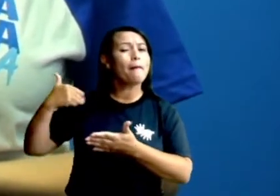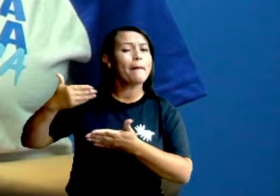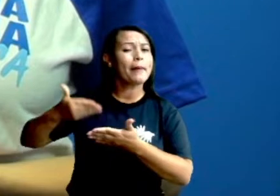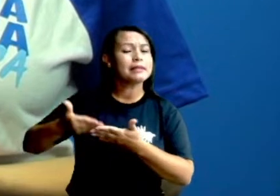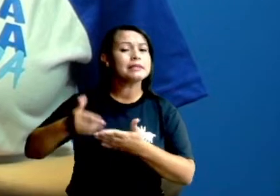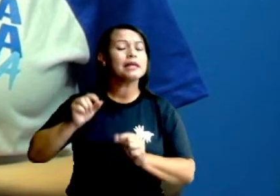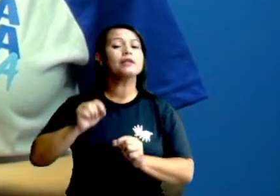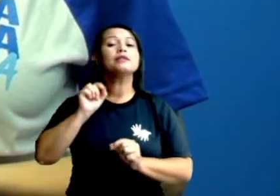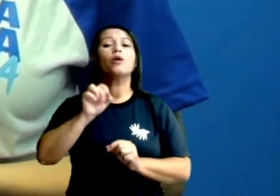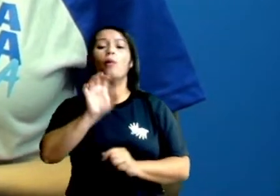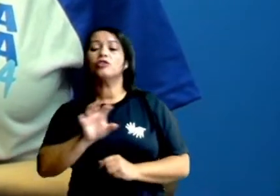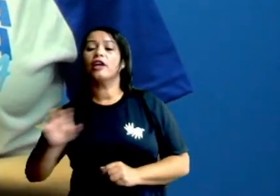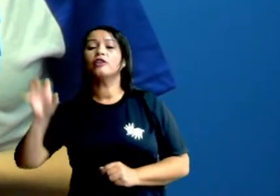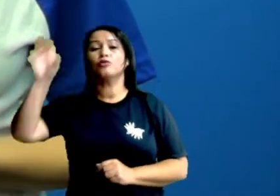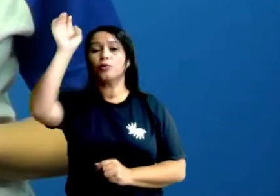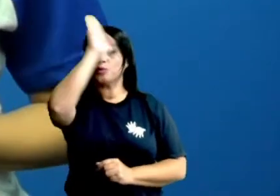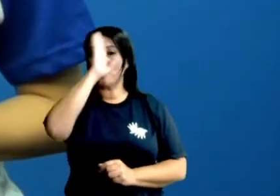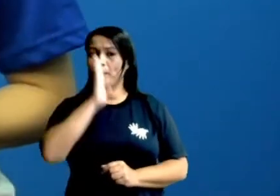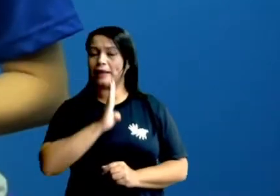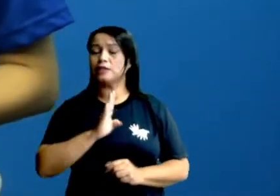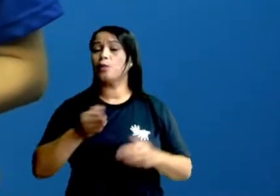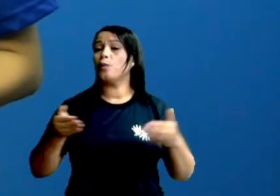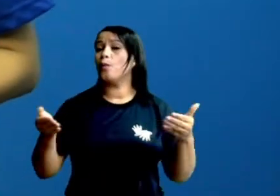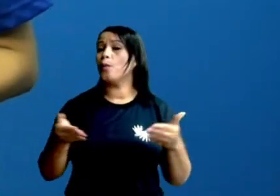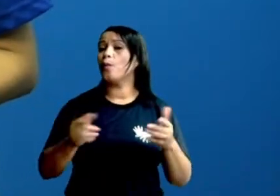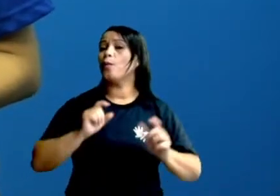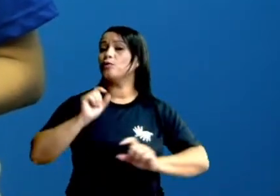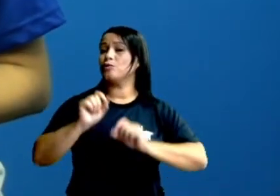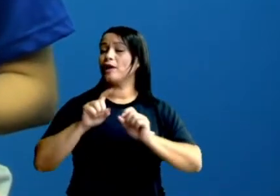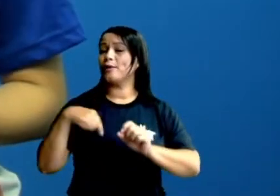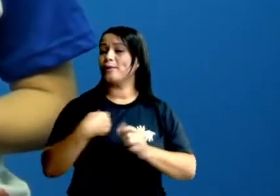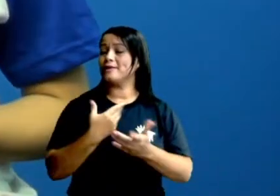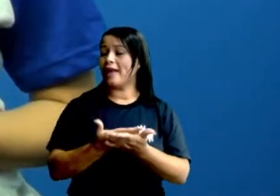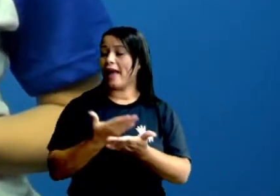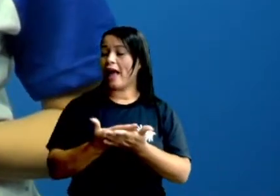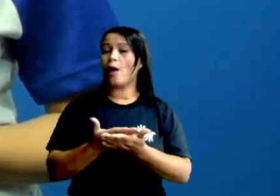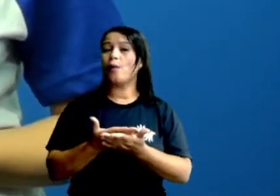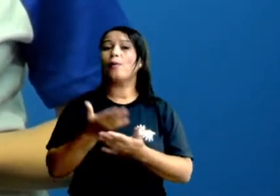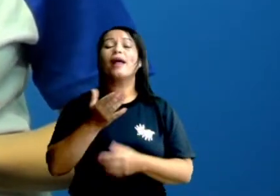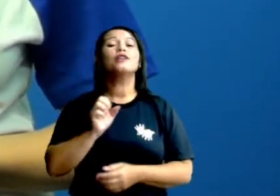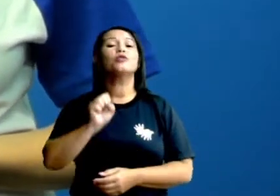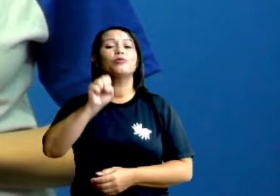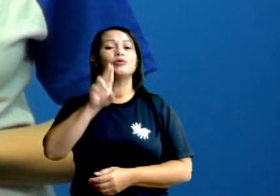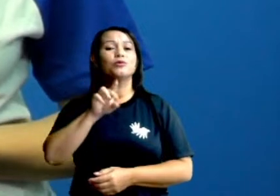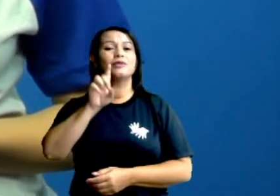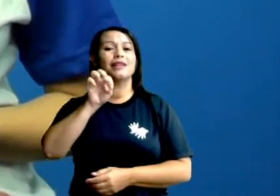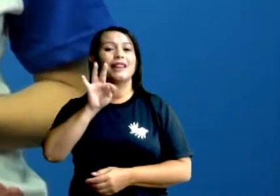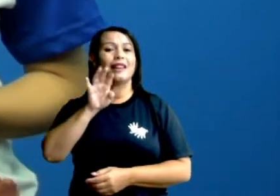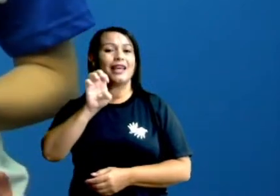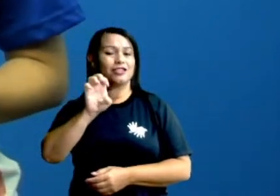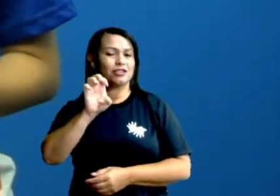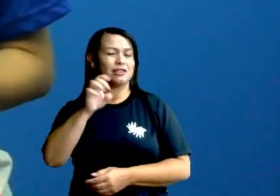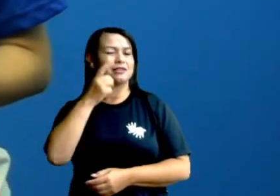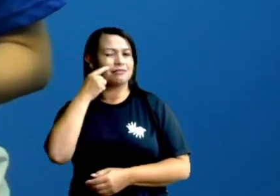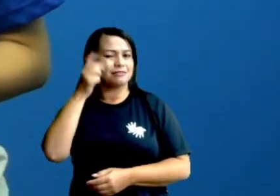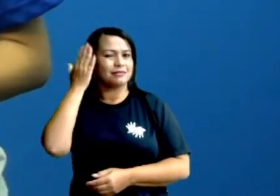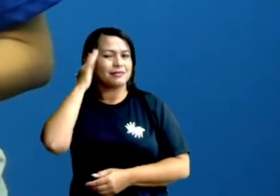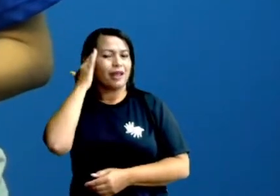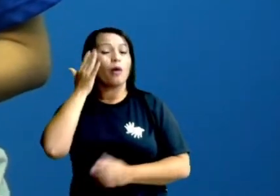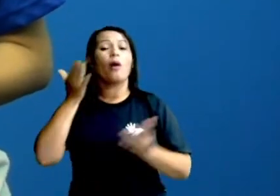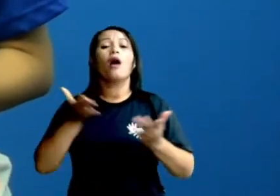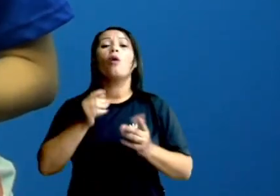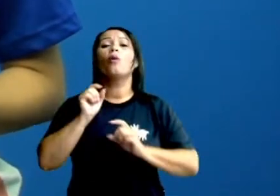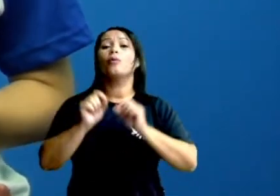que são as regiões do Brasil, tá? E hoje, a nossa aula é sobre a região Sudeste, tá? Então, o objetivo